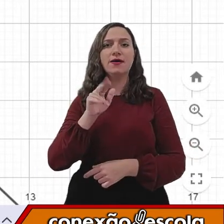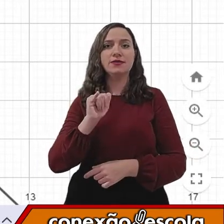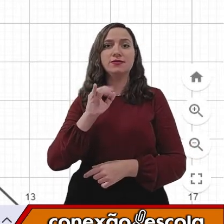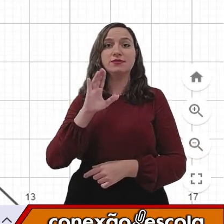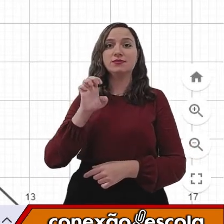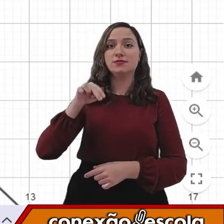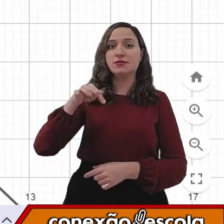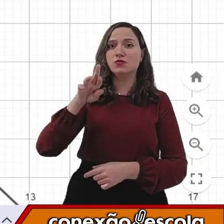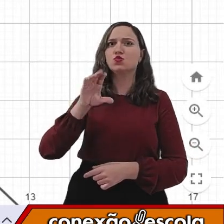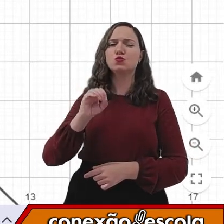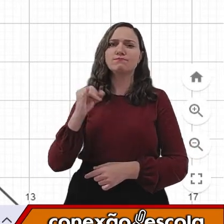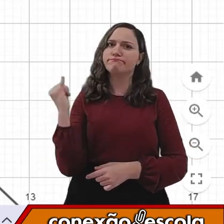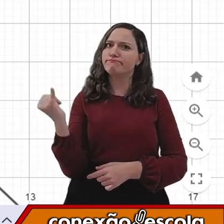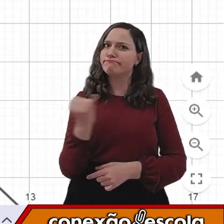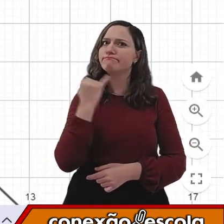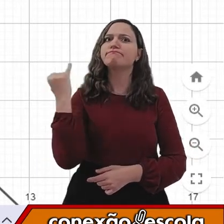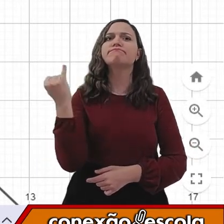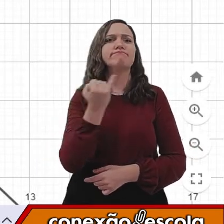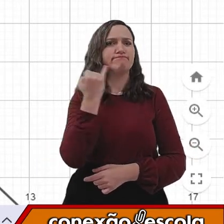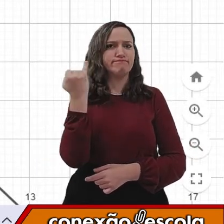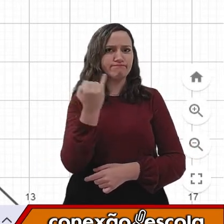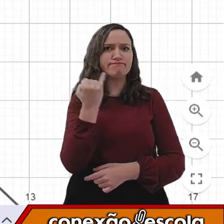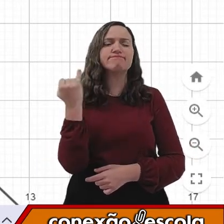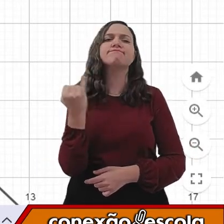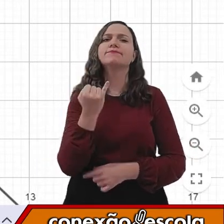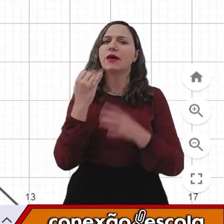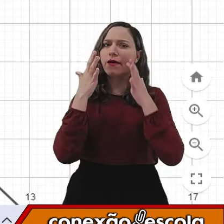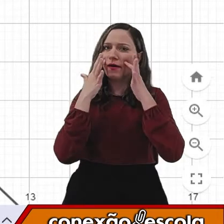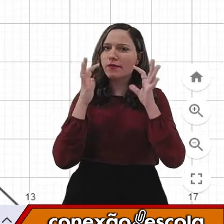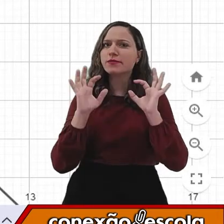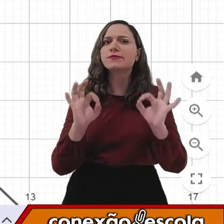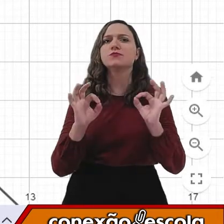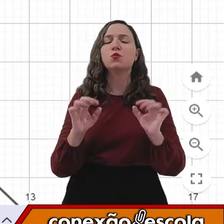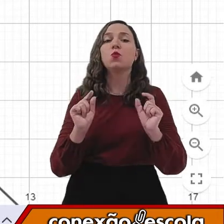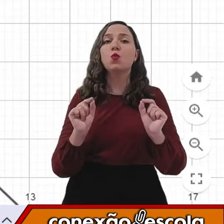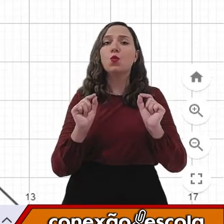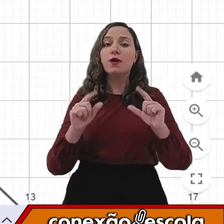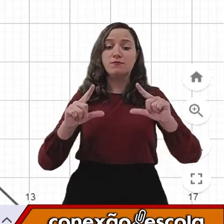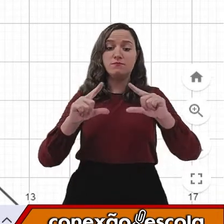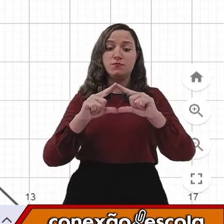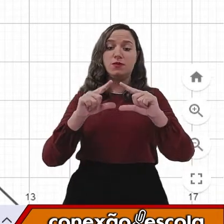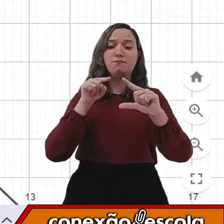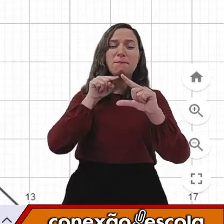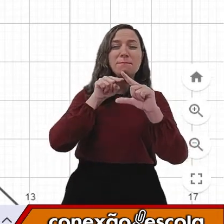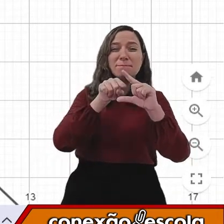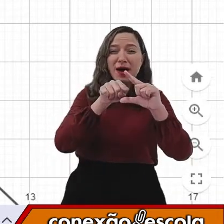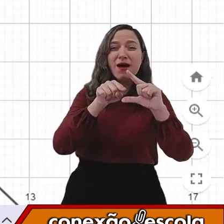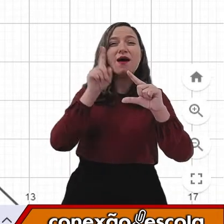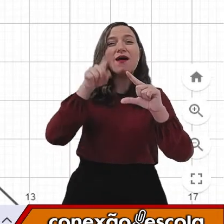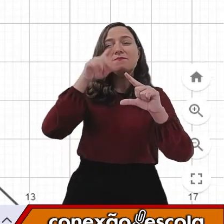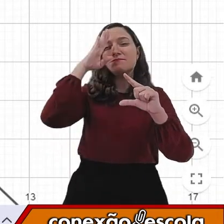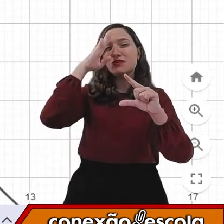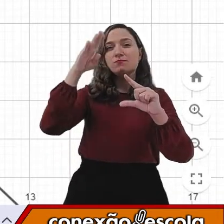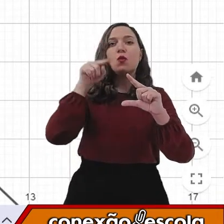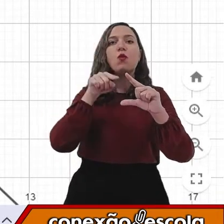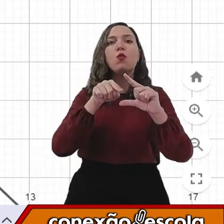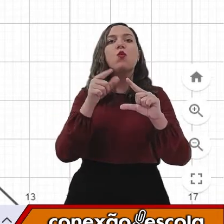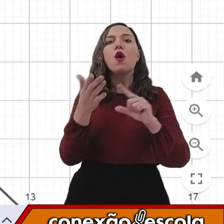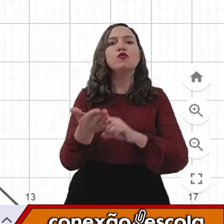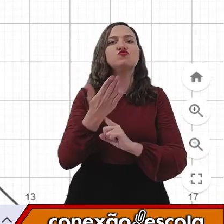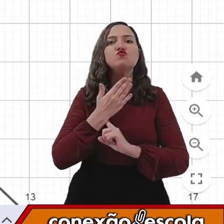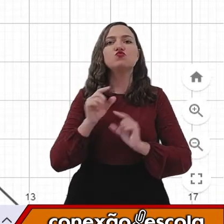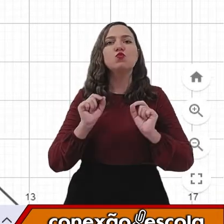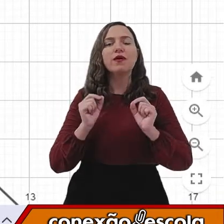ele é um ponto muito importante no nosso triângulo. O baricentro é o nosso centro de massa ou ponto de